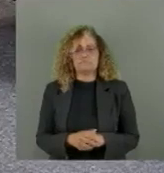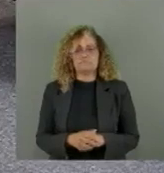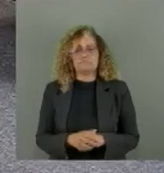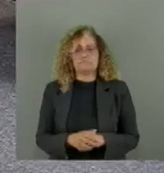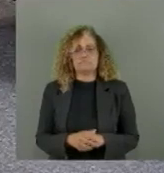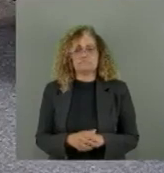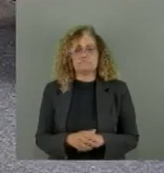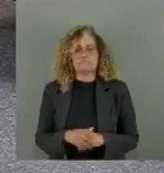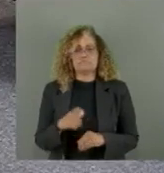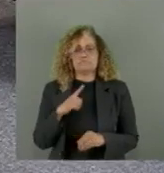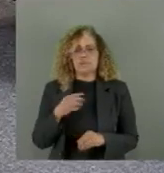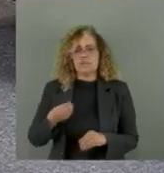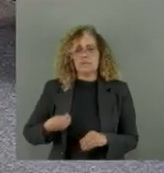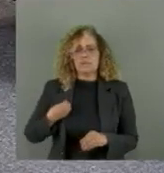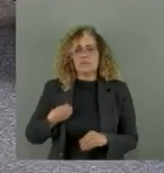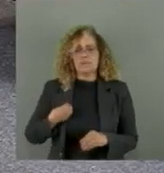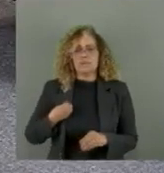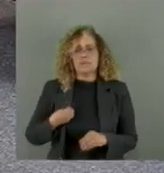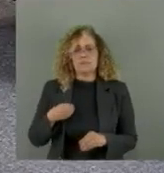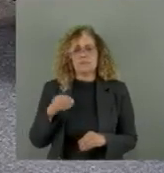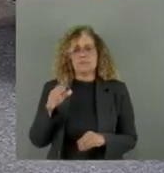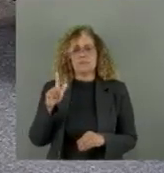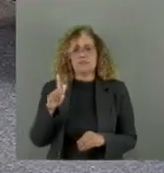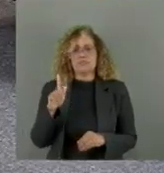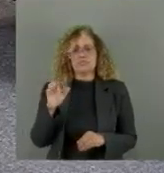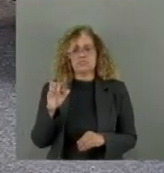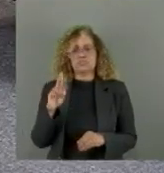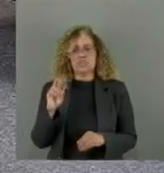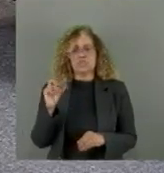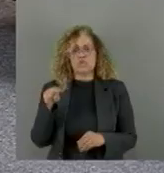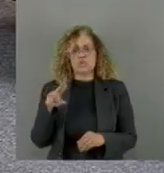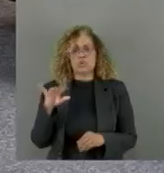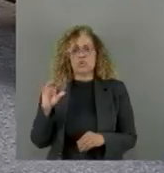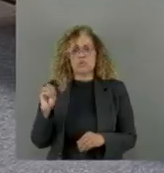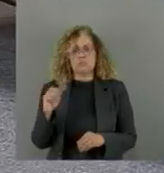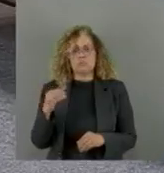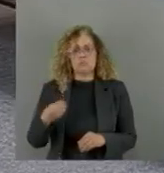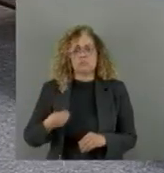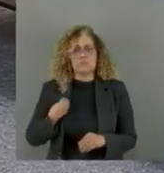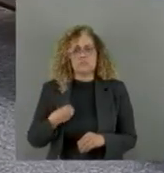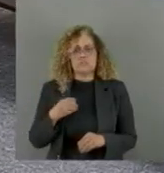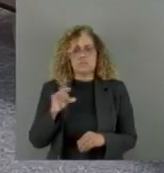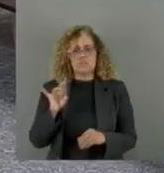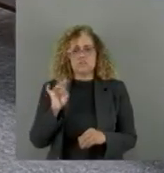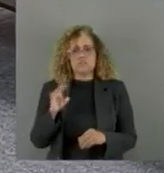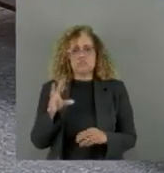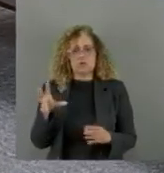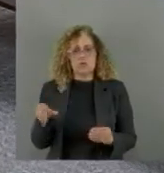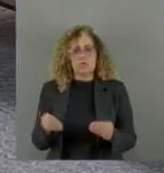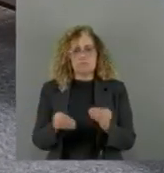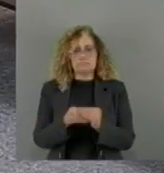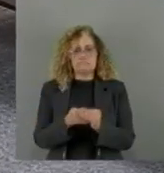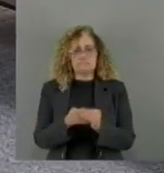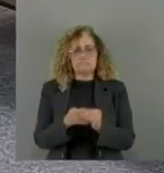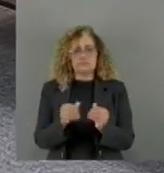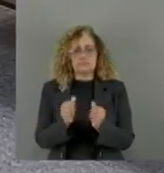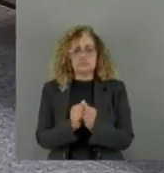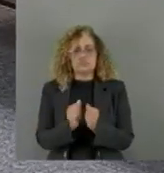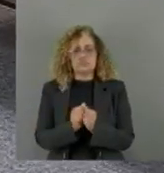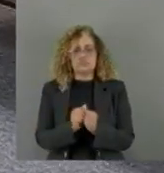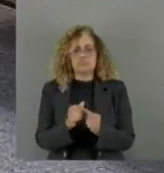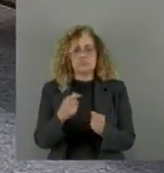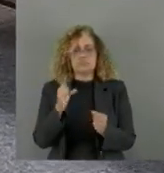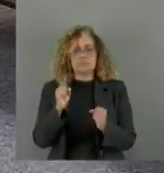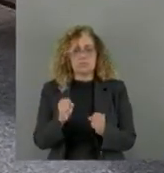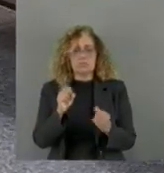ele tem um requerimento no item 10. Se o Bolsonaro permitir, ele só quer fazer um adendo. E o adendo eu liria a